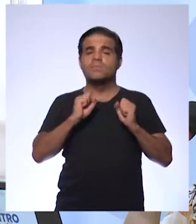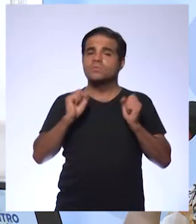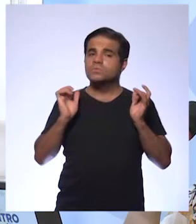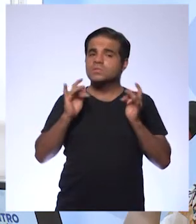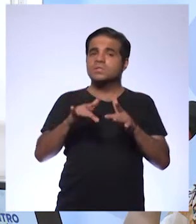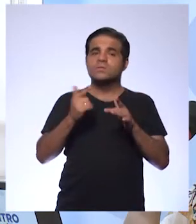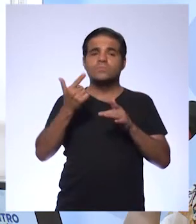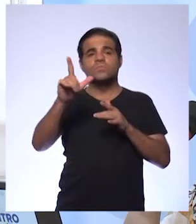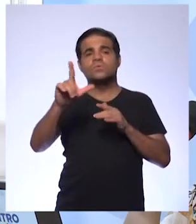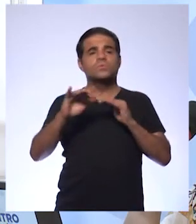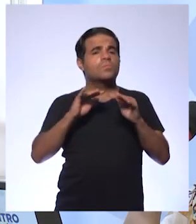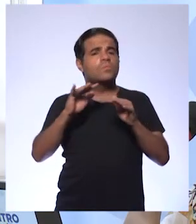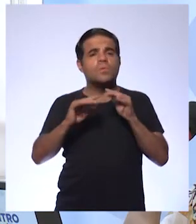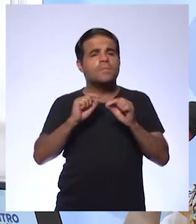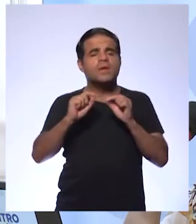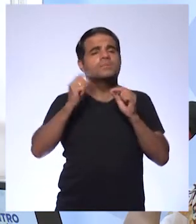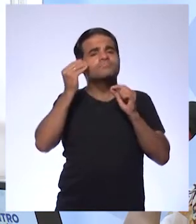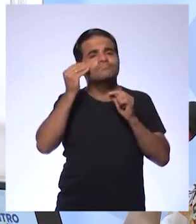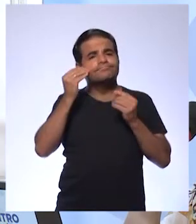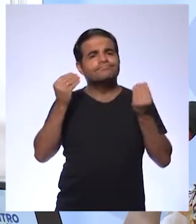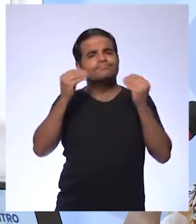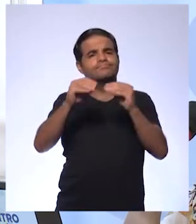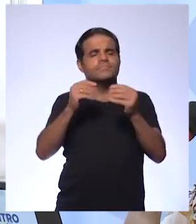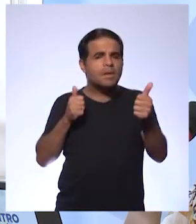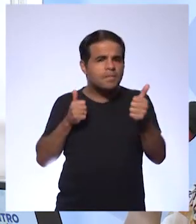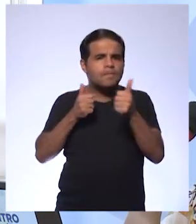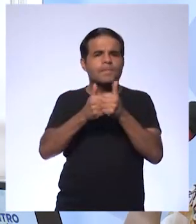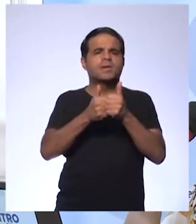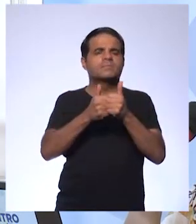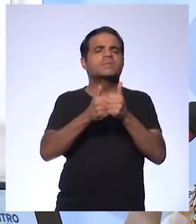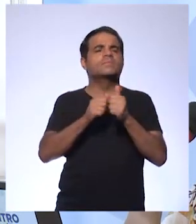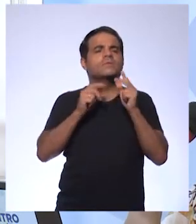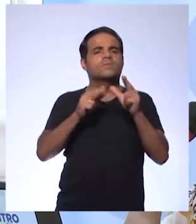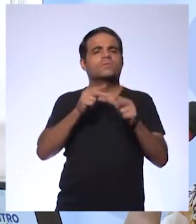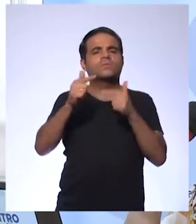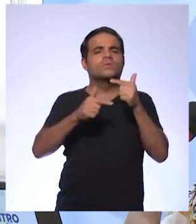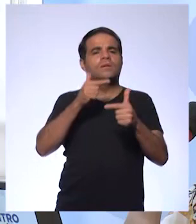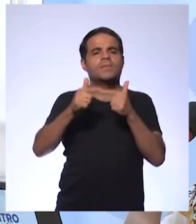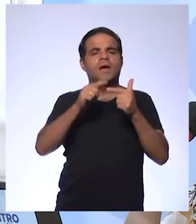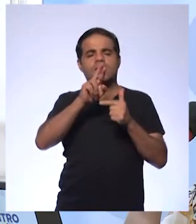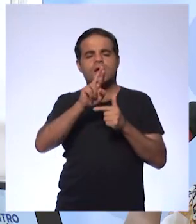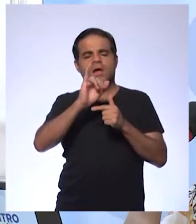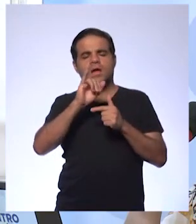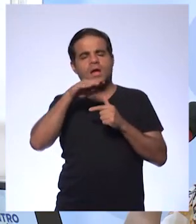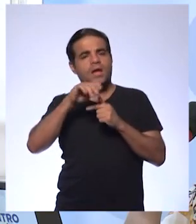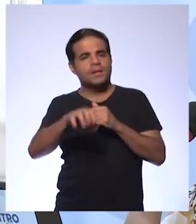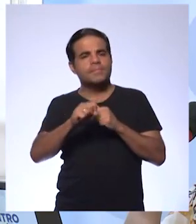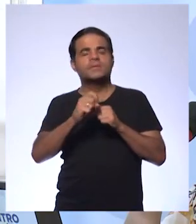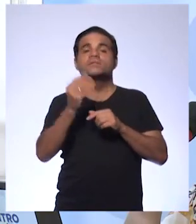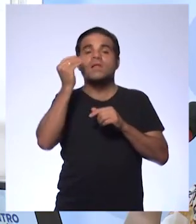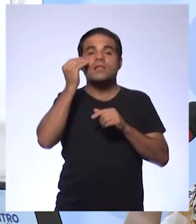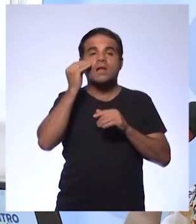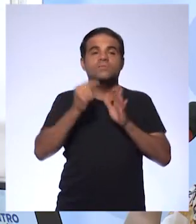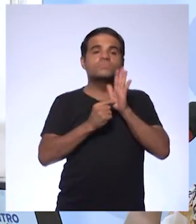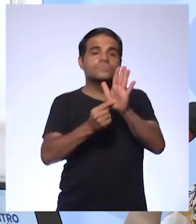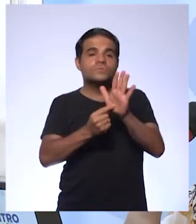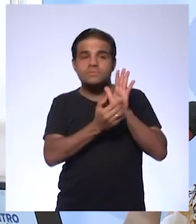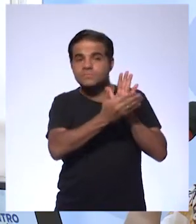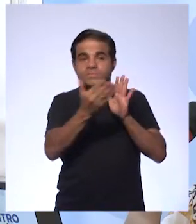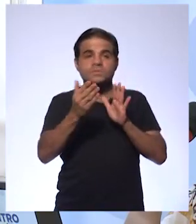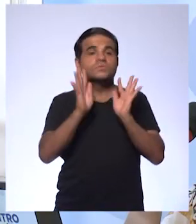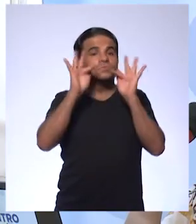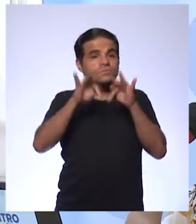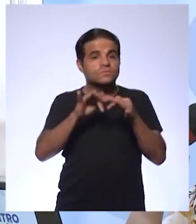momento, mas eu tentei colocar aqui aproximadamente como é o trabalho de rimas, mostrando para vocês que no final de